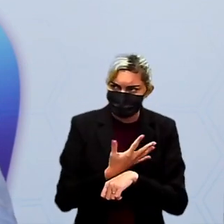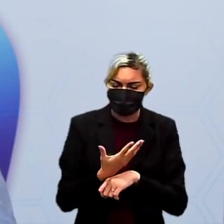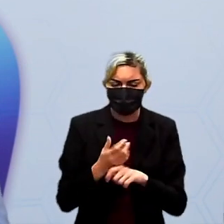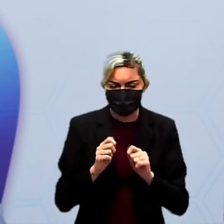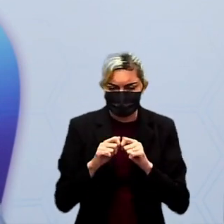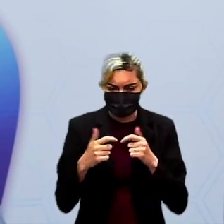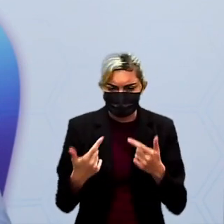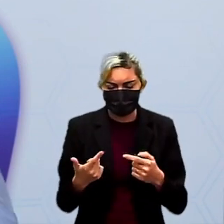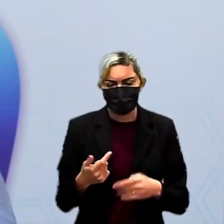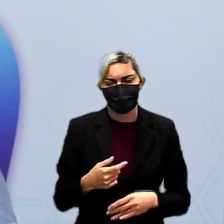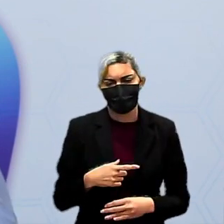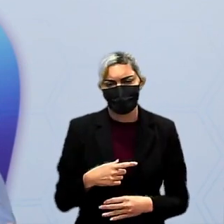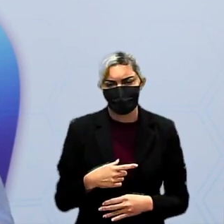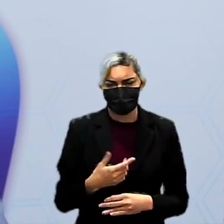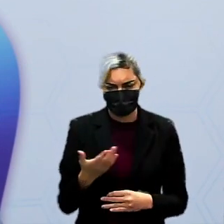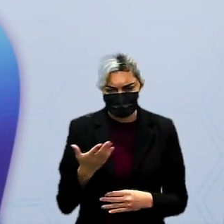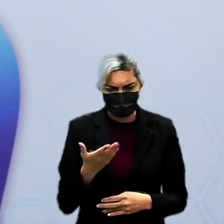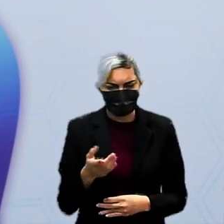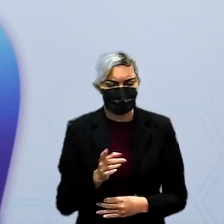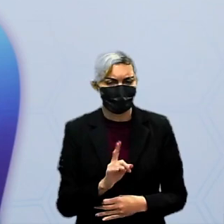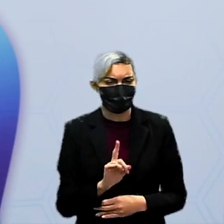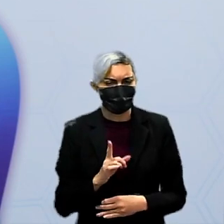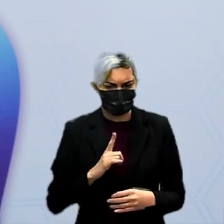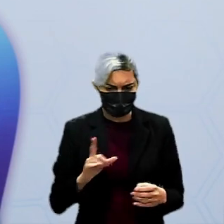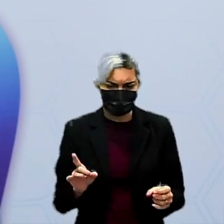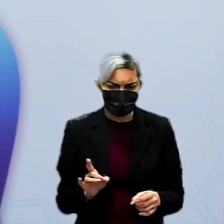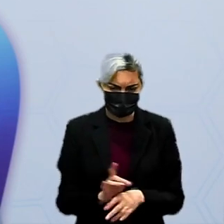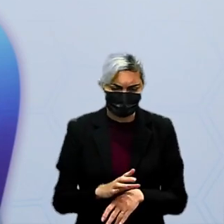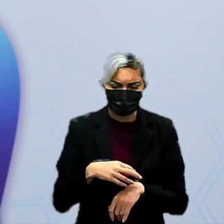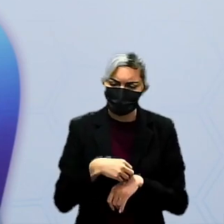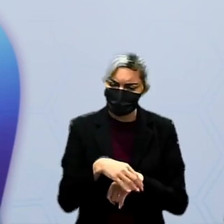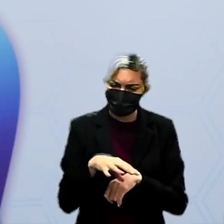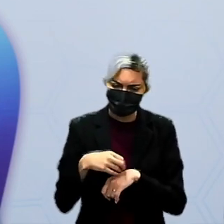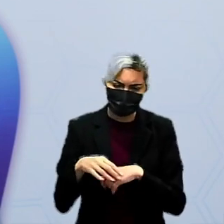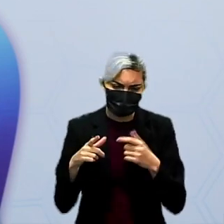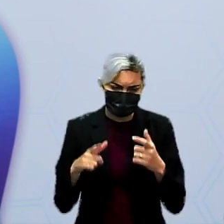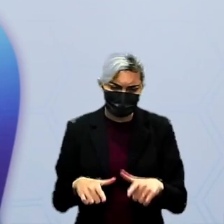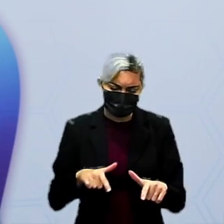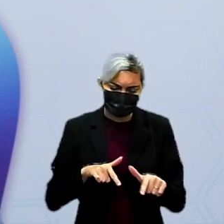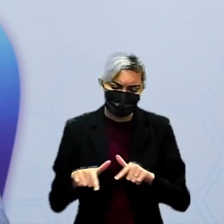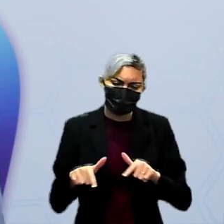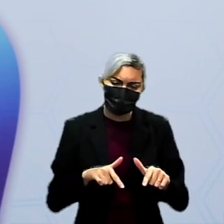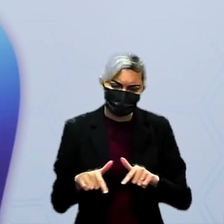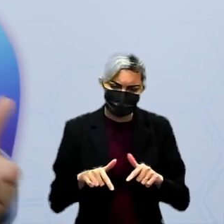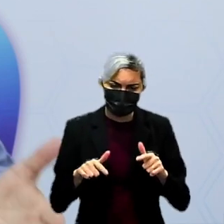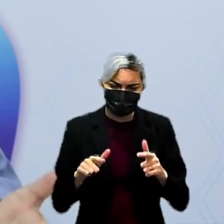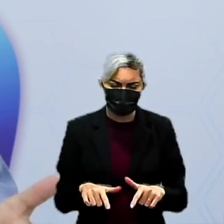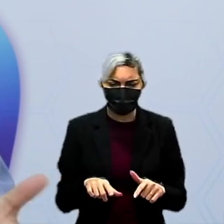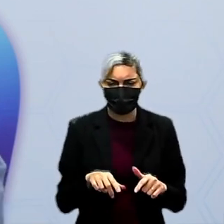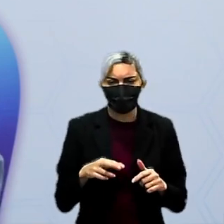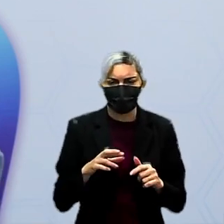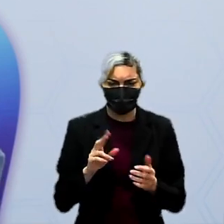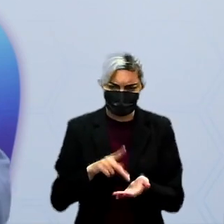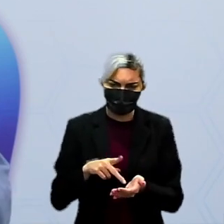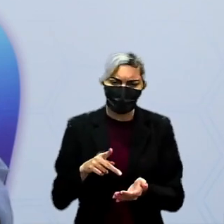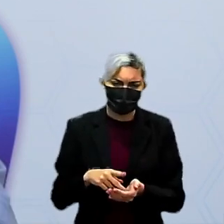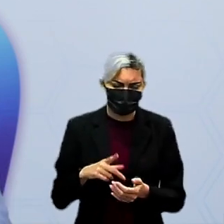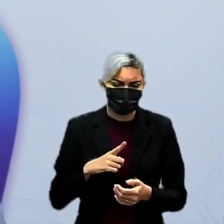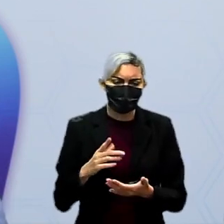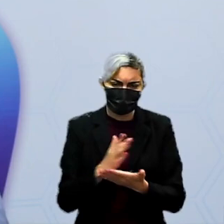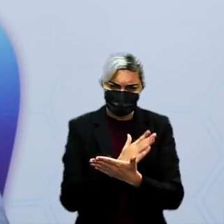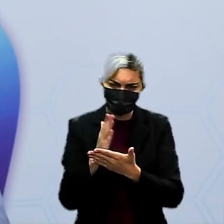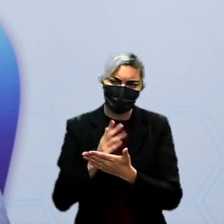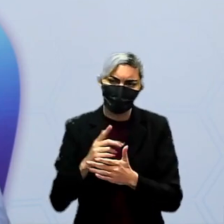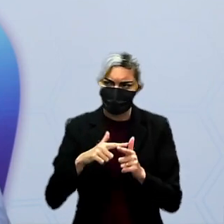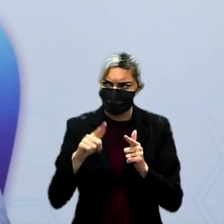sem dúvida. E, querendo ou não, a gente termina levando isso para um ambiente de trabalho, e o inverso também é verdadeiro, temos alguns